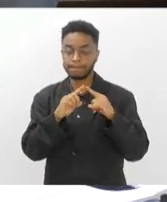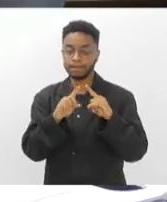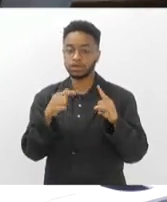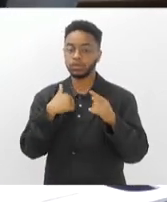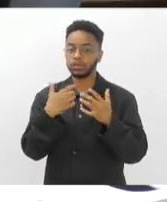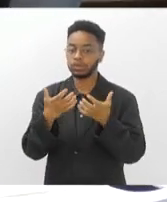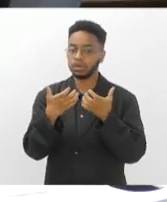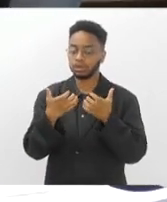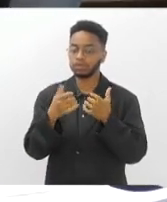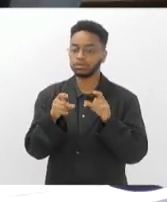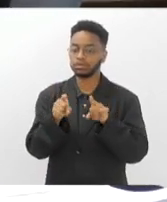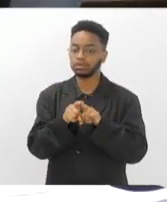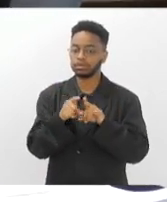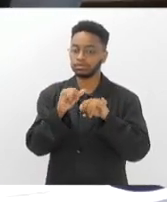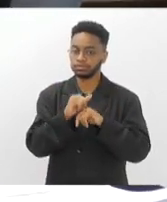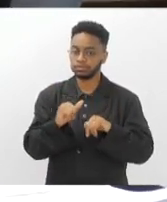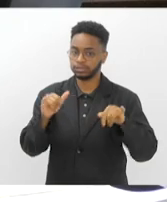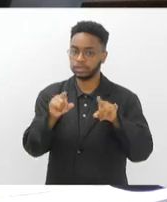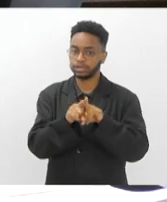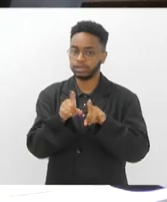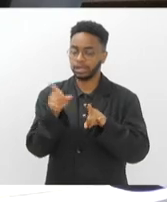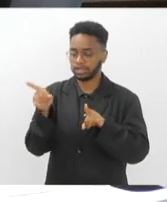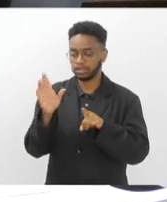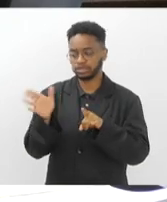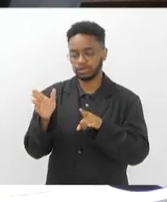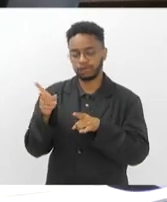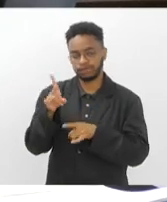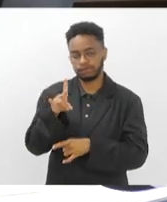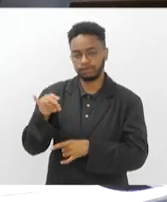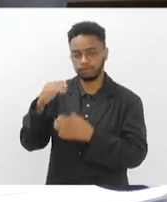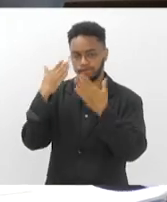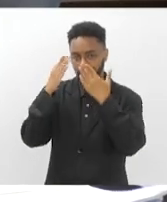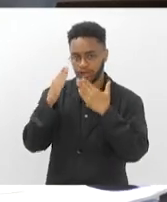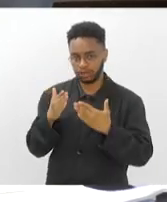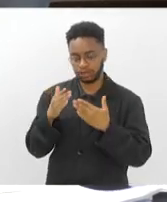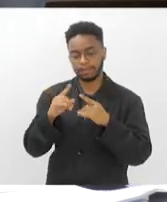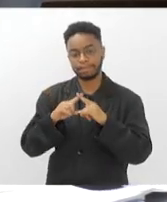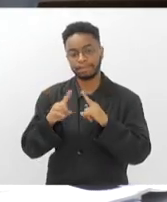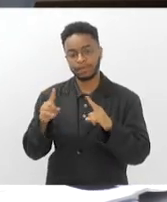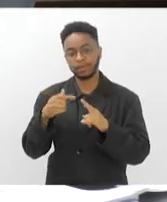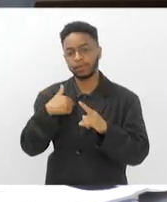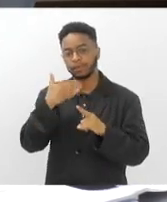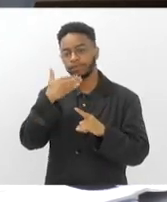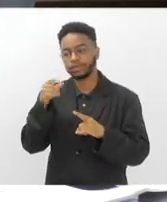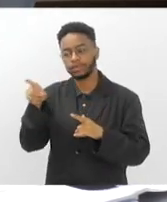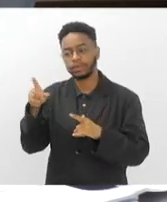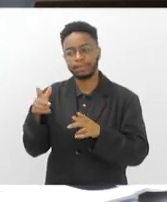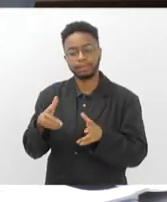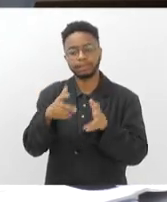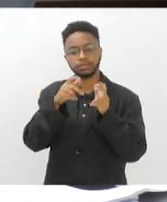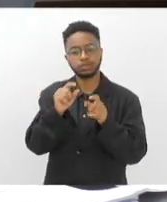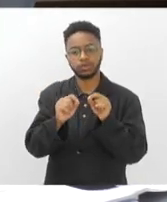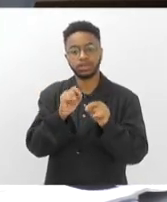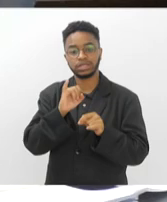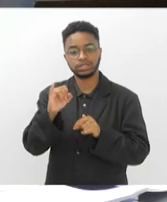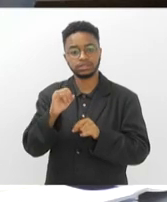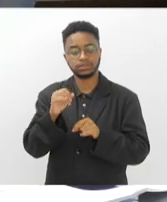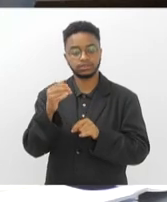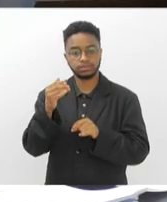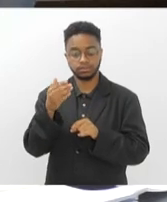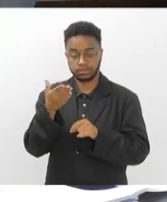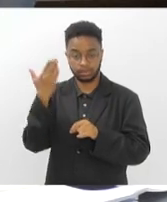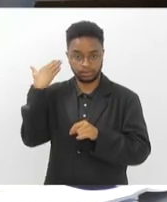já com a vista do deputado Cosolino, para que ele também observe o fato de que, quando essa lei foi instituída